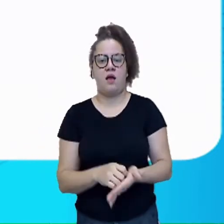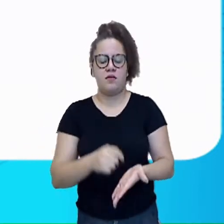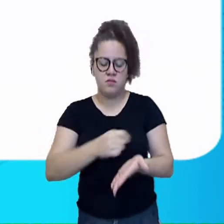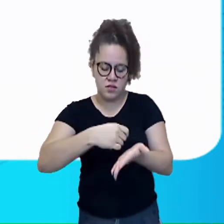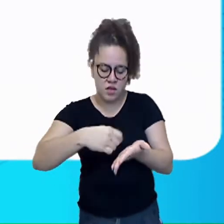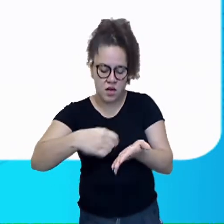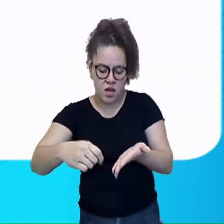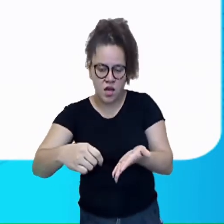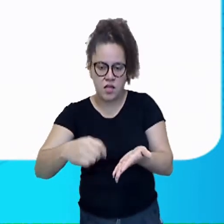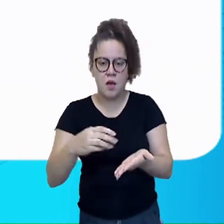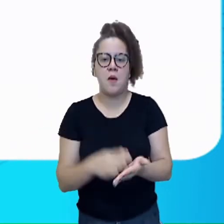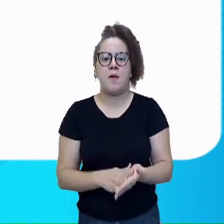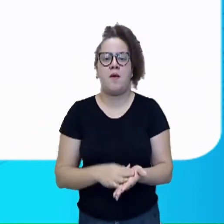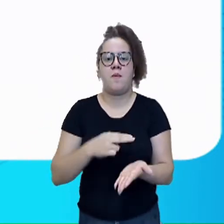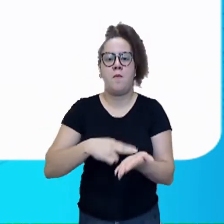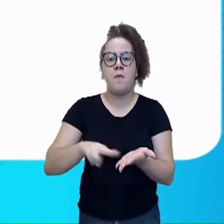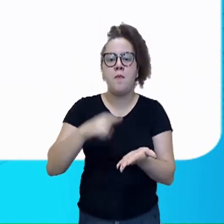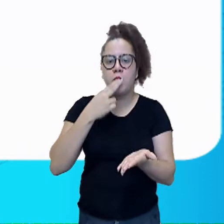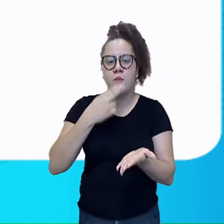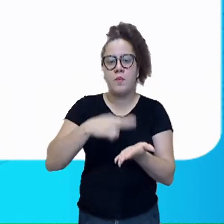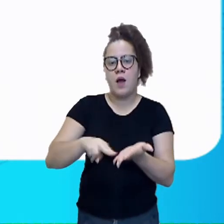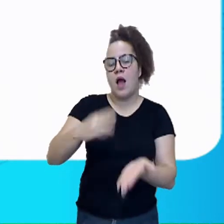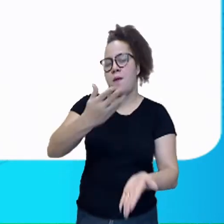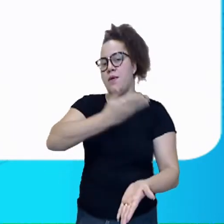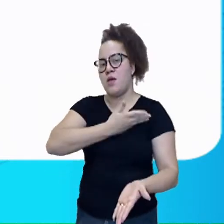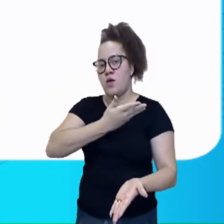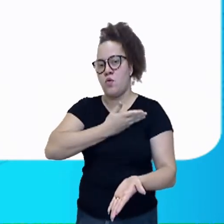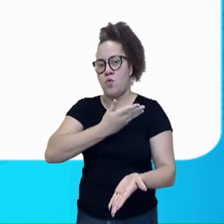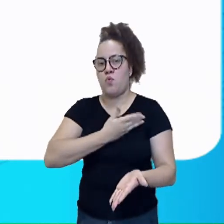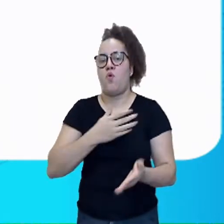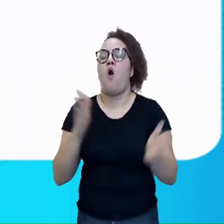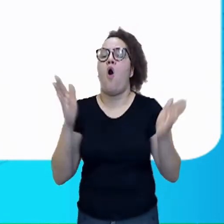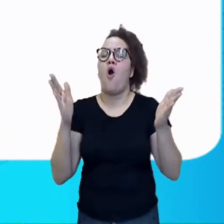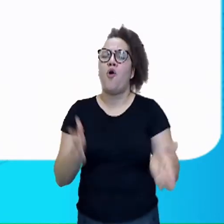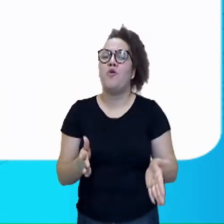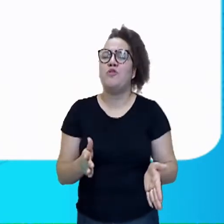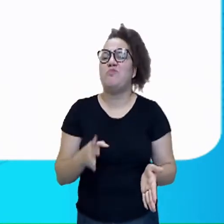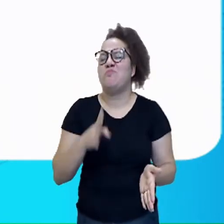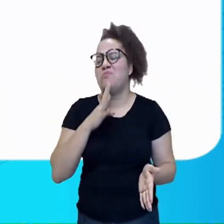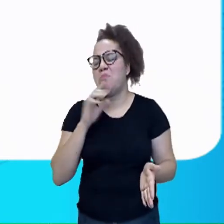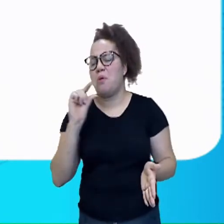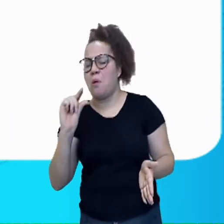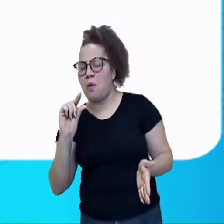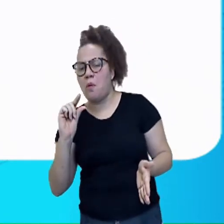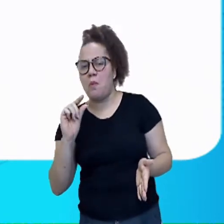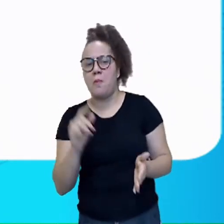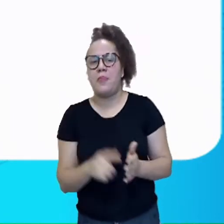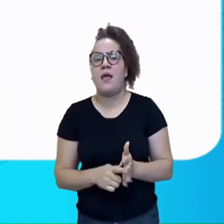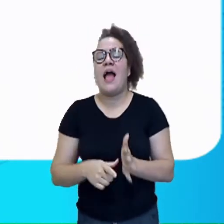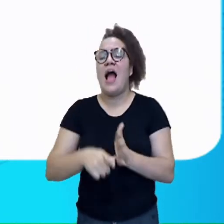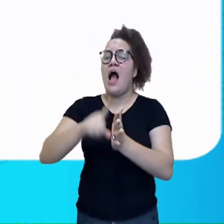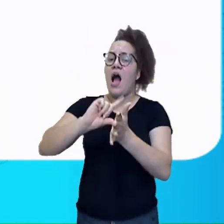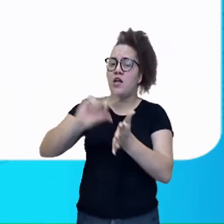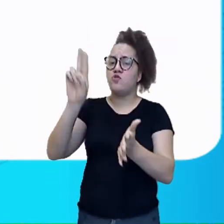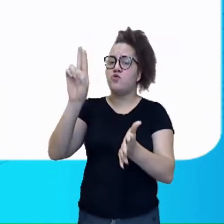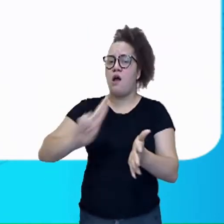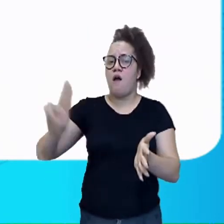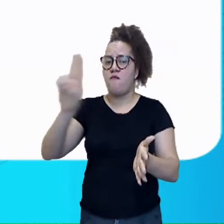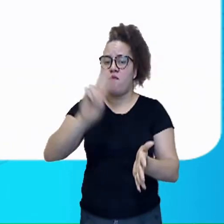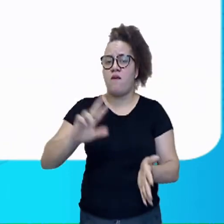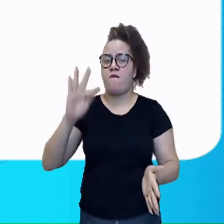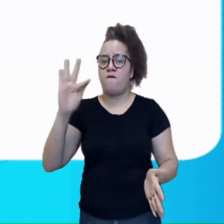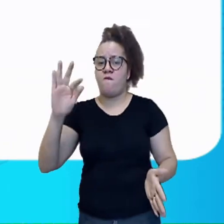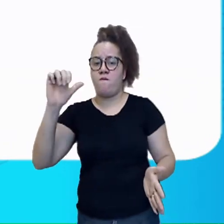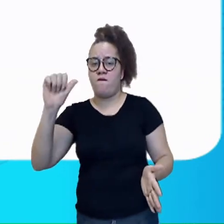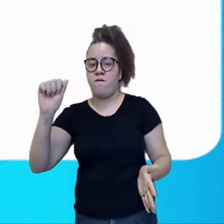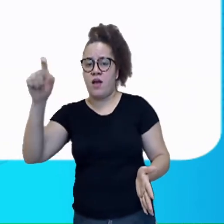um amigo, O fax hoje é um pouco conhecido entre vocês, mas ele era um aparelho que parecia